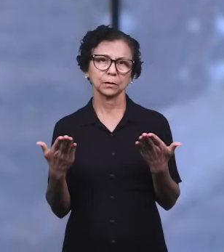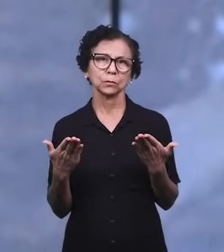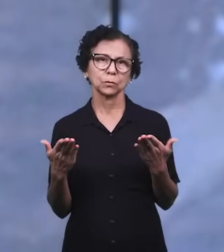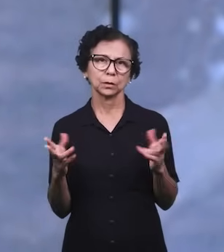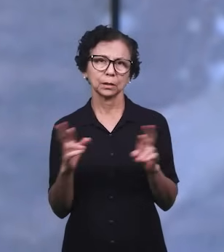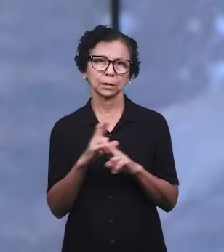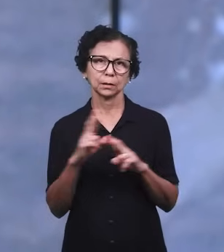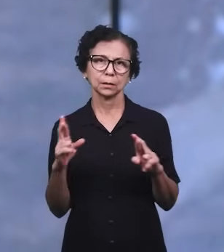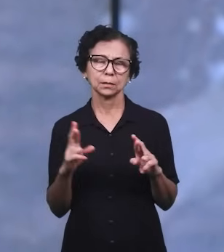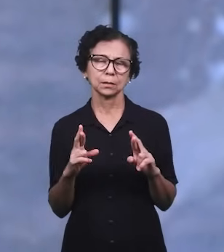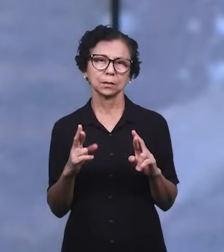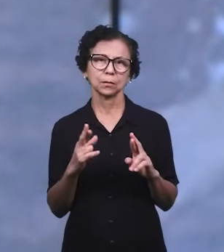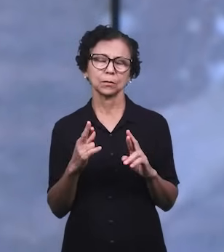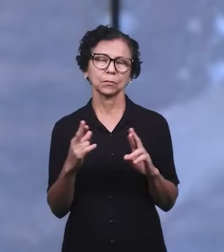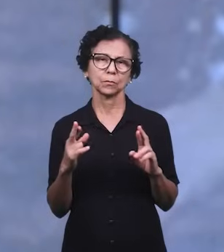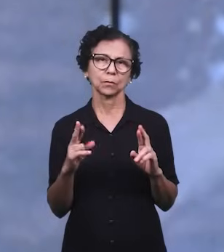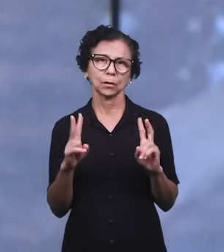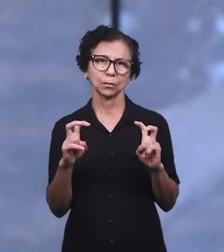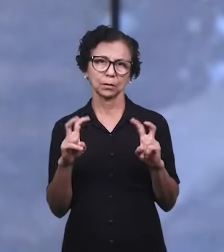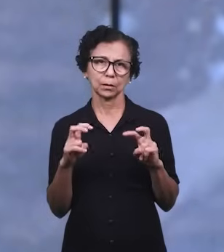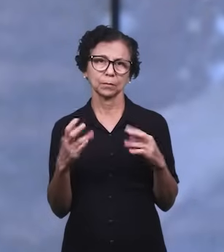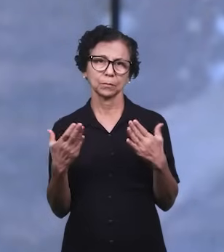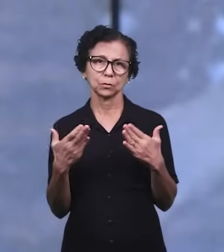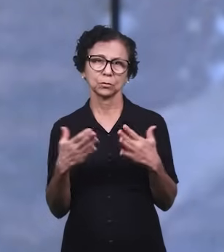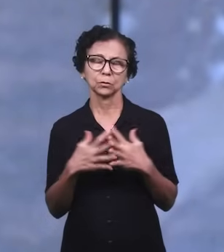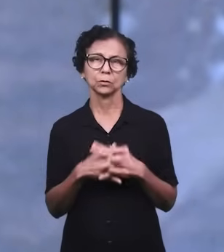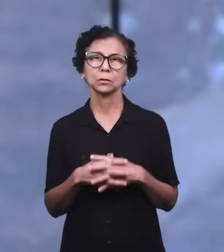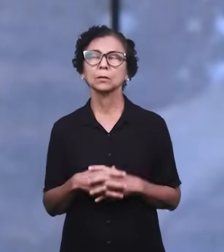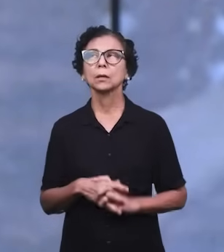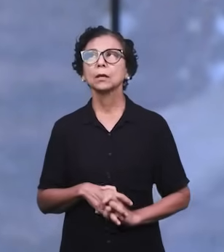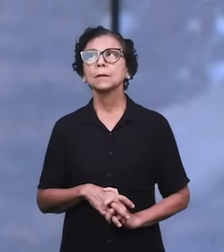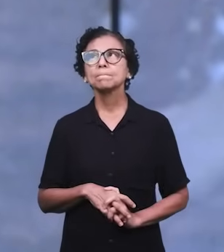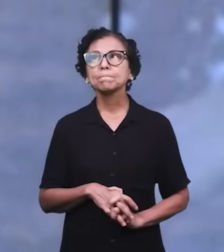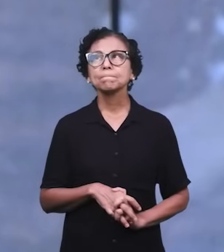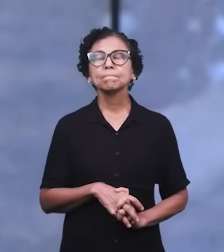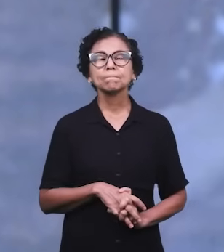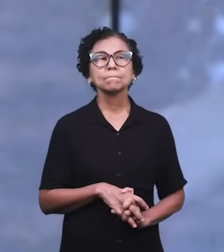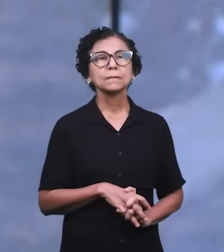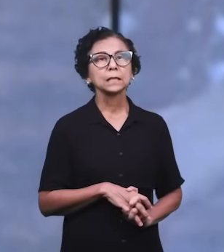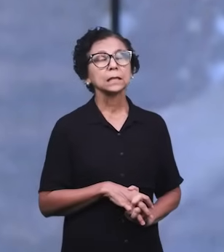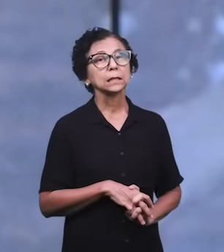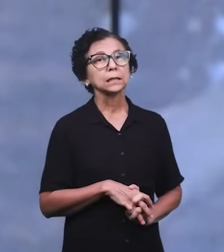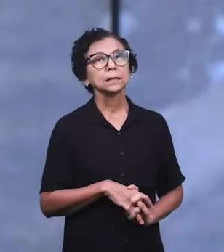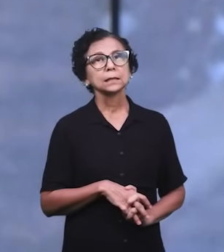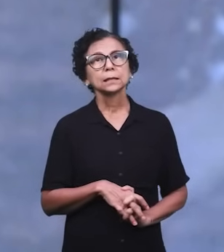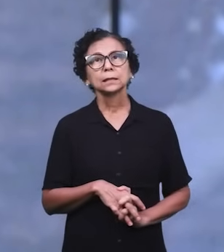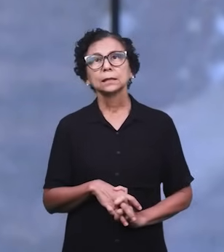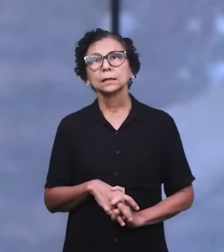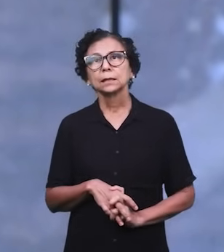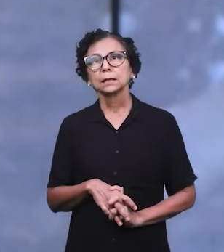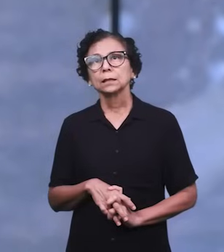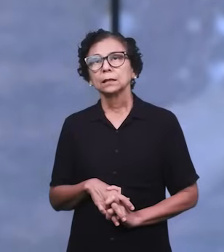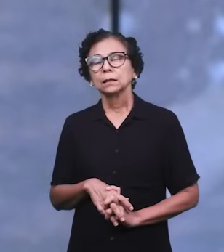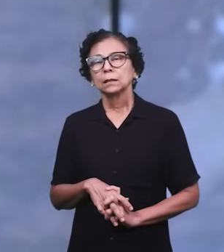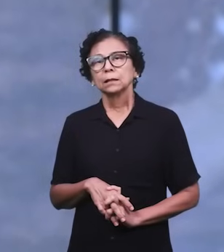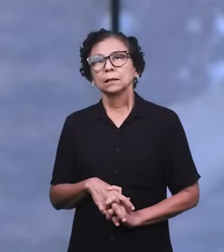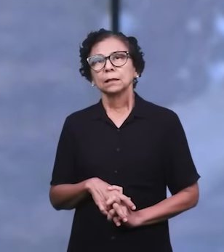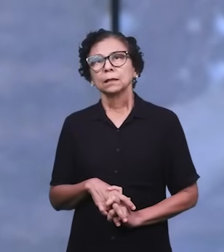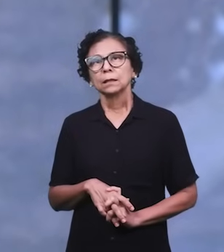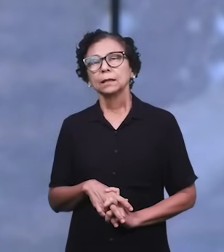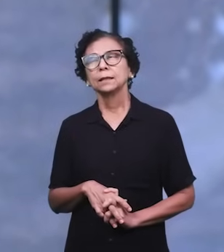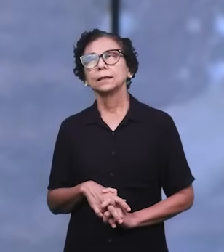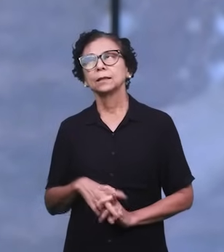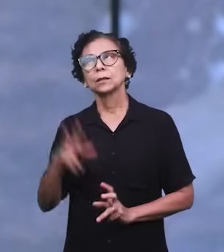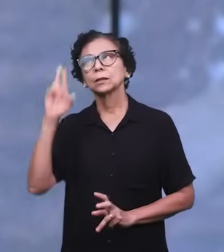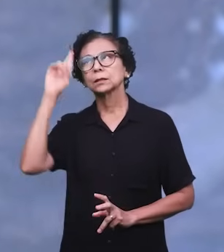saúde, a necessidade de uma operação do Senhor, a nossa pergunta: Senhor, como é que essa minha situação pode ser utilizada para que a